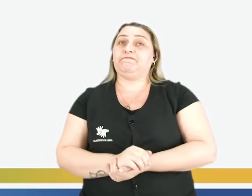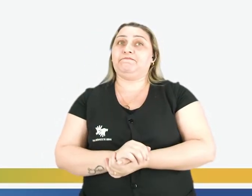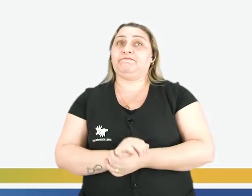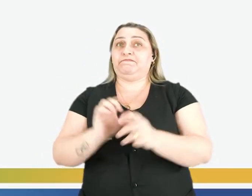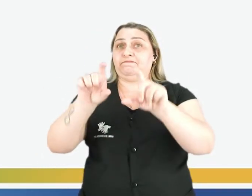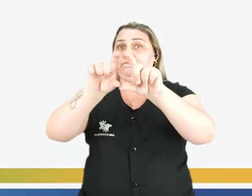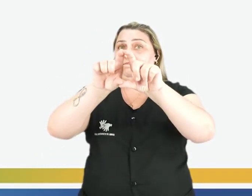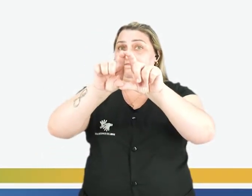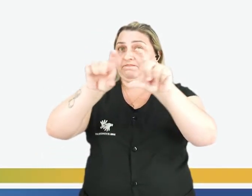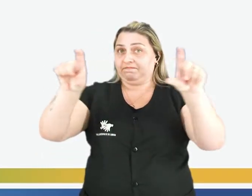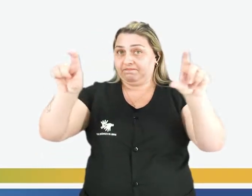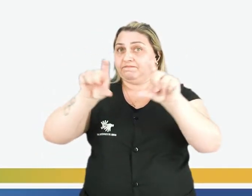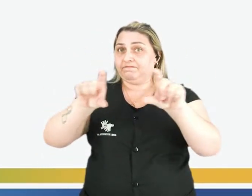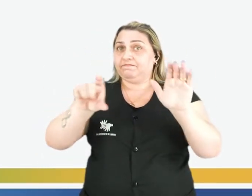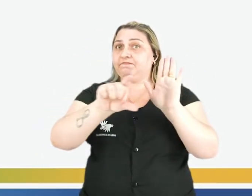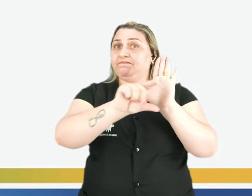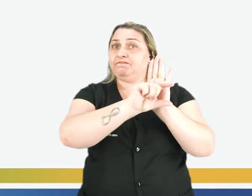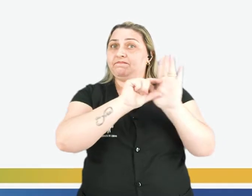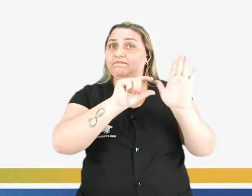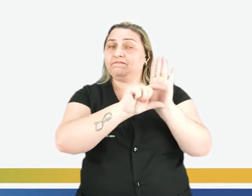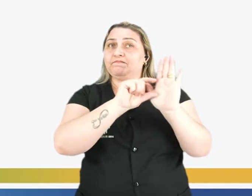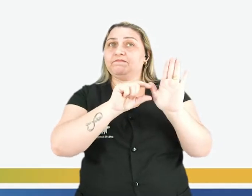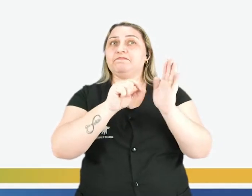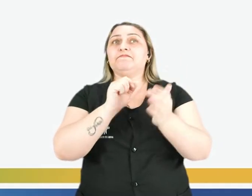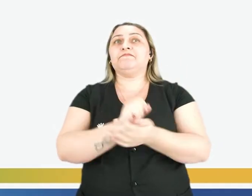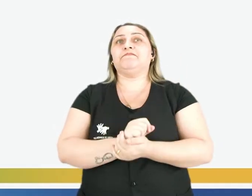né? Em versos e parágrafos,